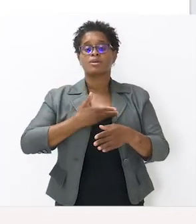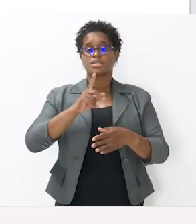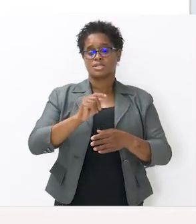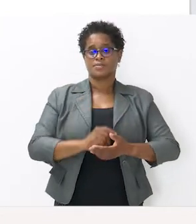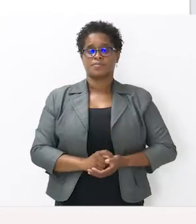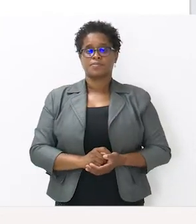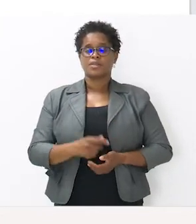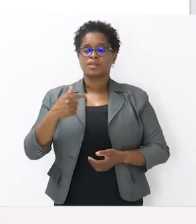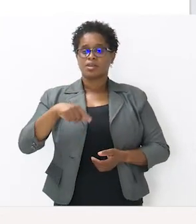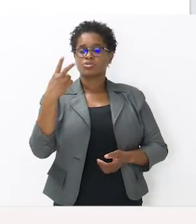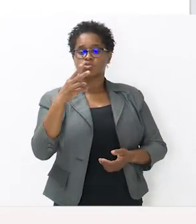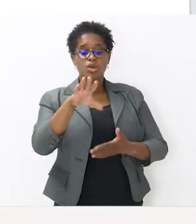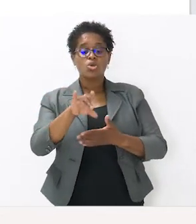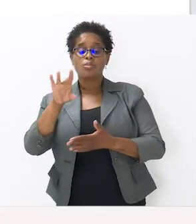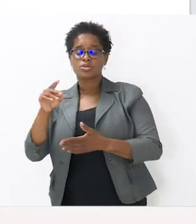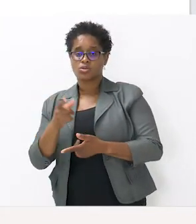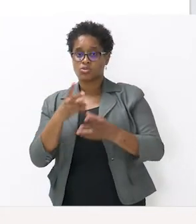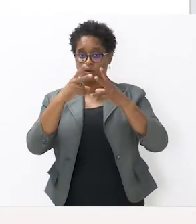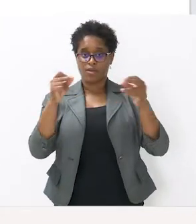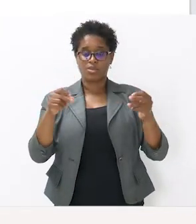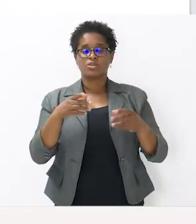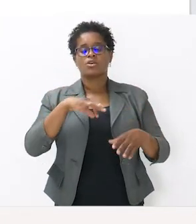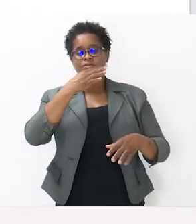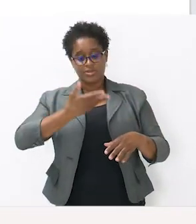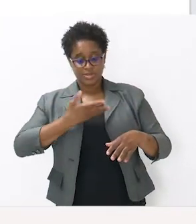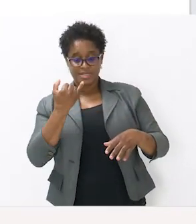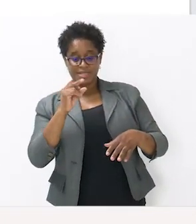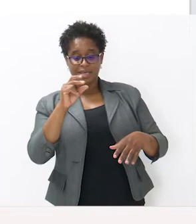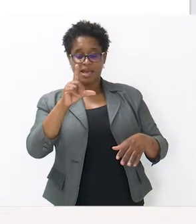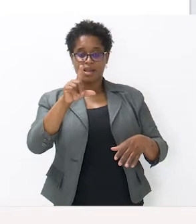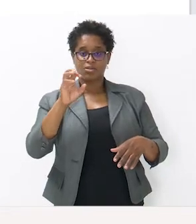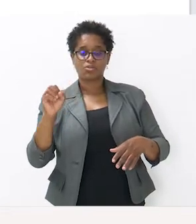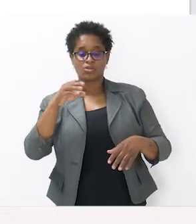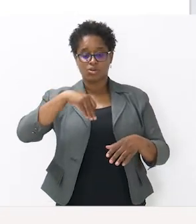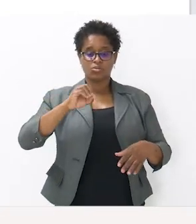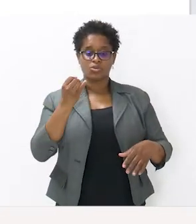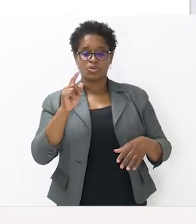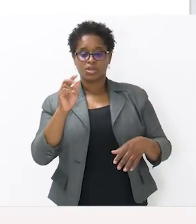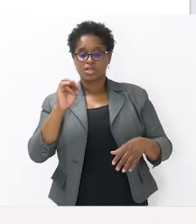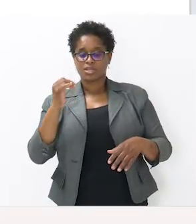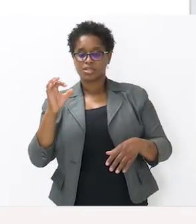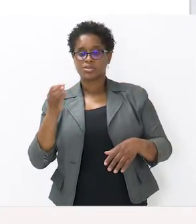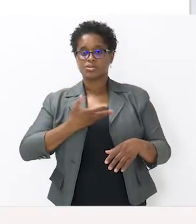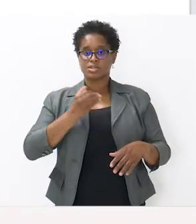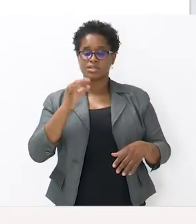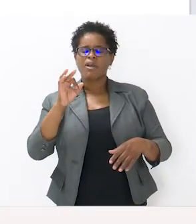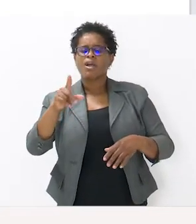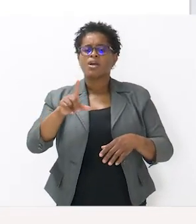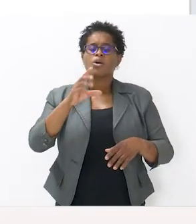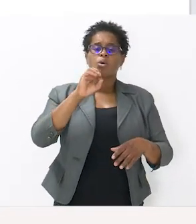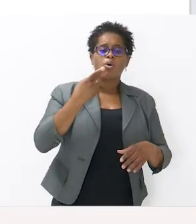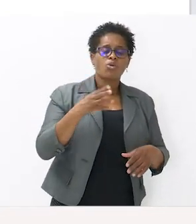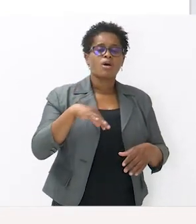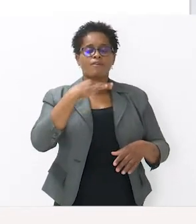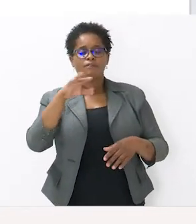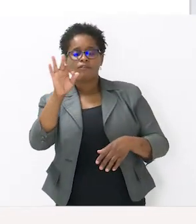de... Temos duas opções, sob a forma de diálogo, poesia e a parte, ou então sob a forma de